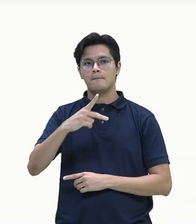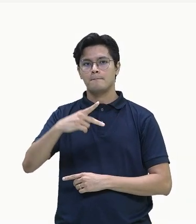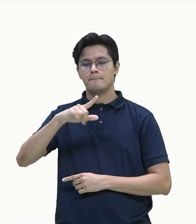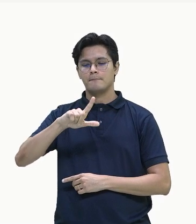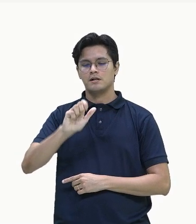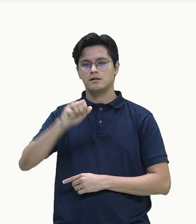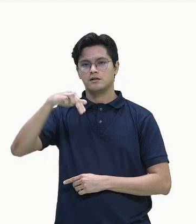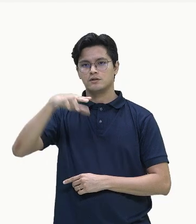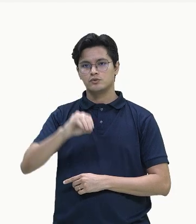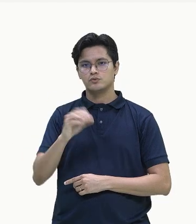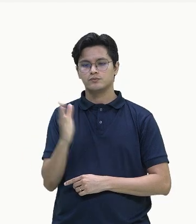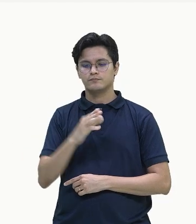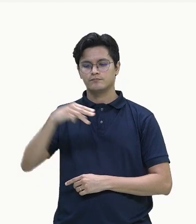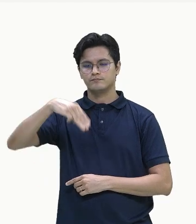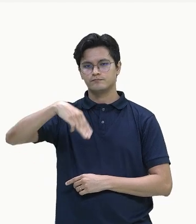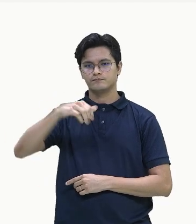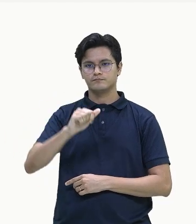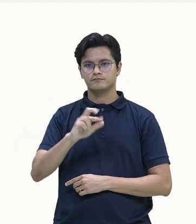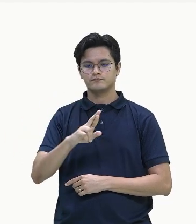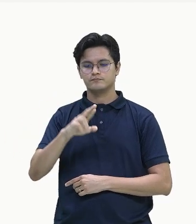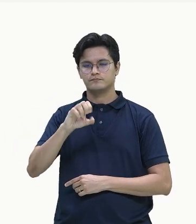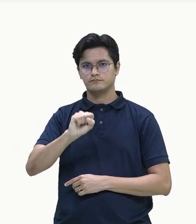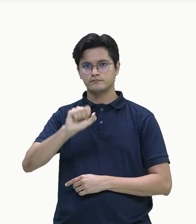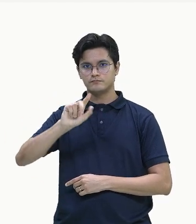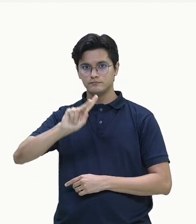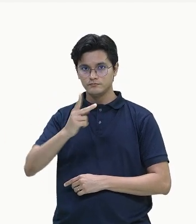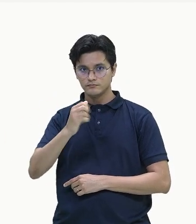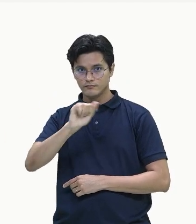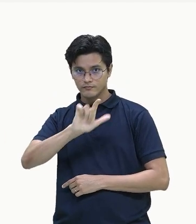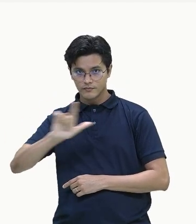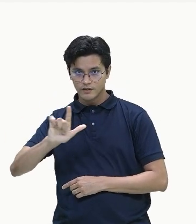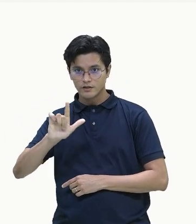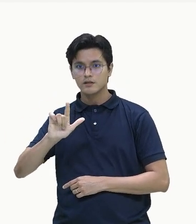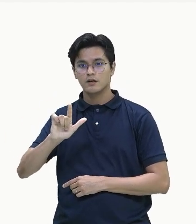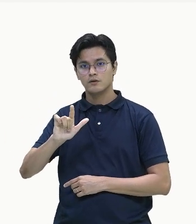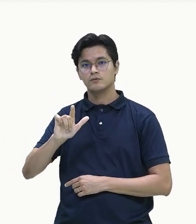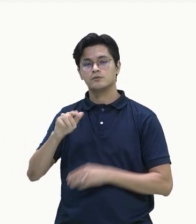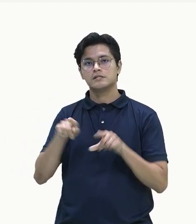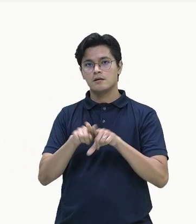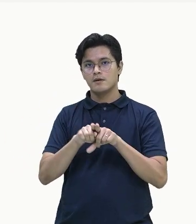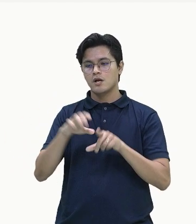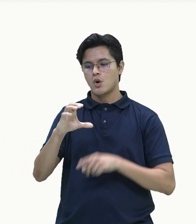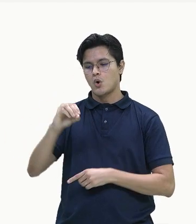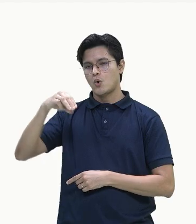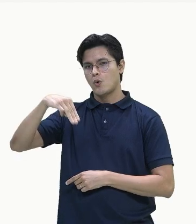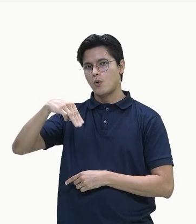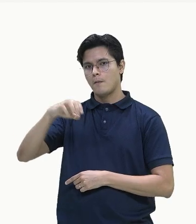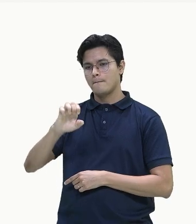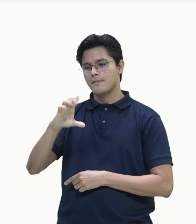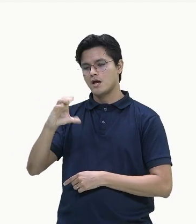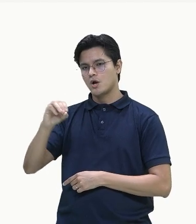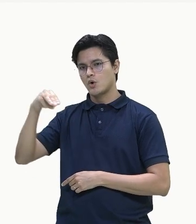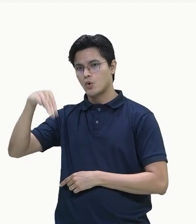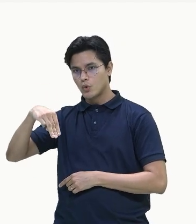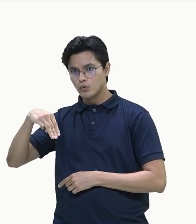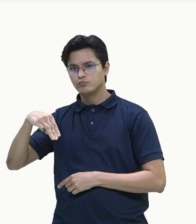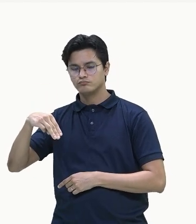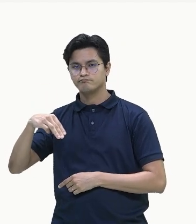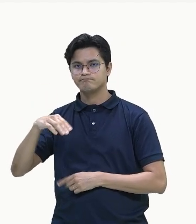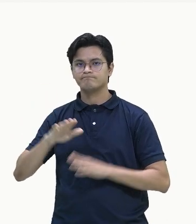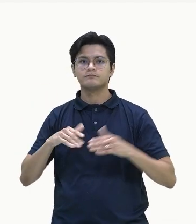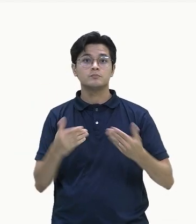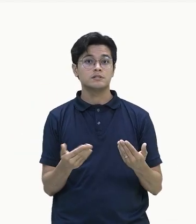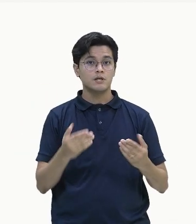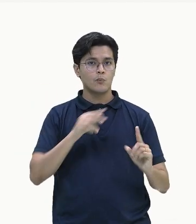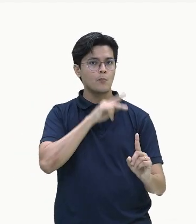utilizaram, eles que eu digo essas superpotências, tá? Estados Unidos e União Soviética. Então, o Plano Marshall, ele foi ali